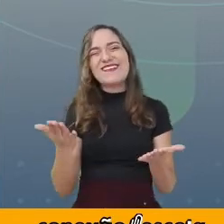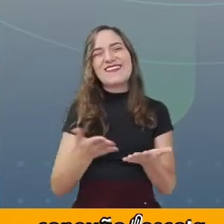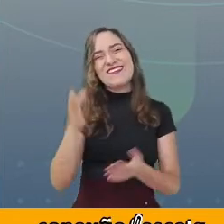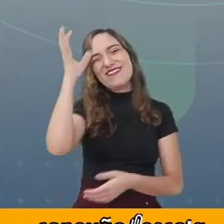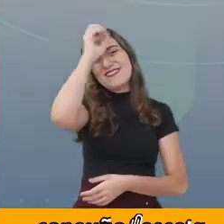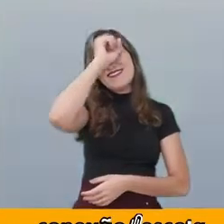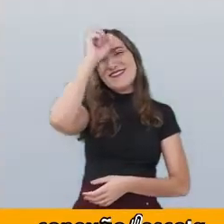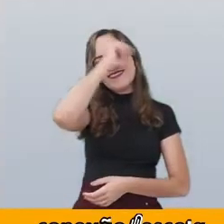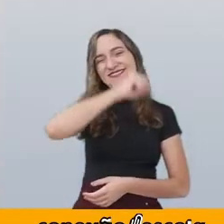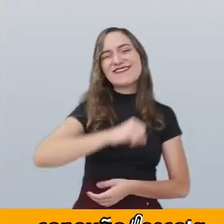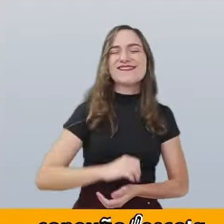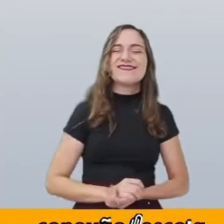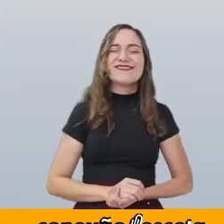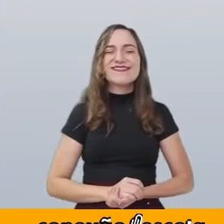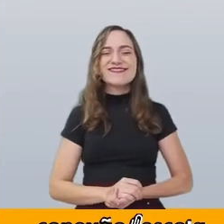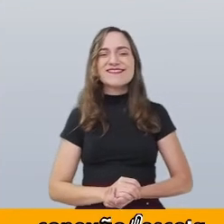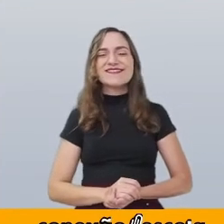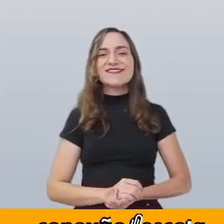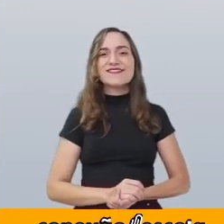aprender?